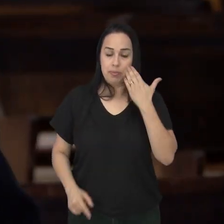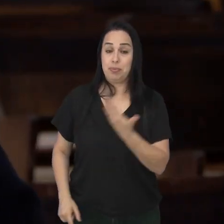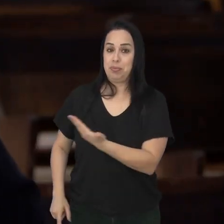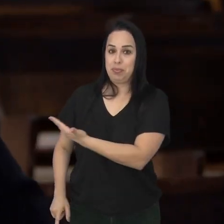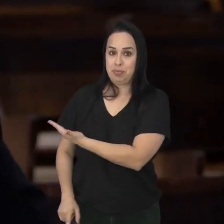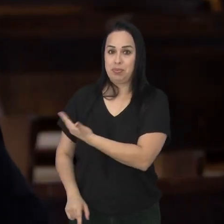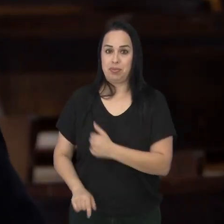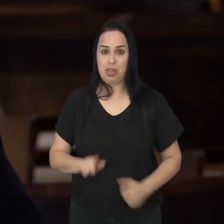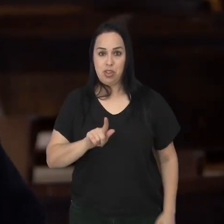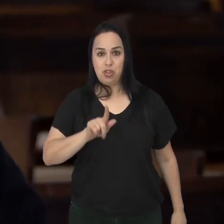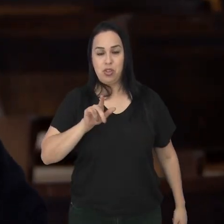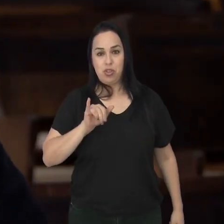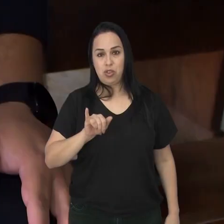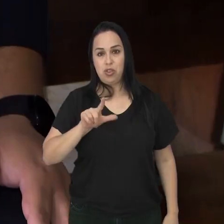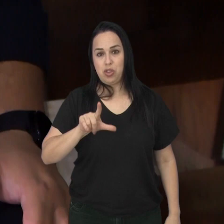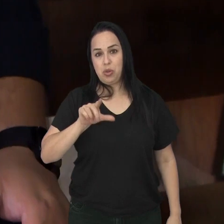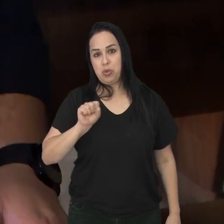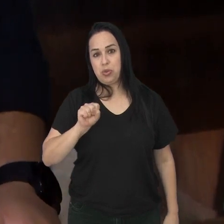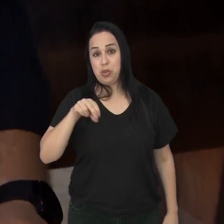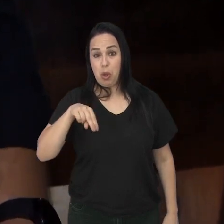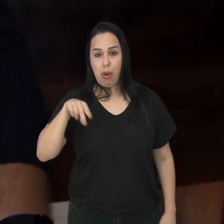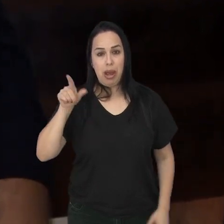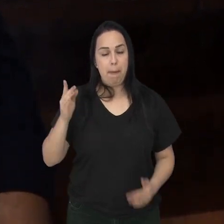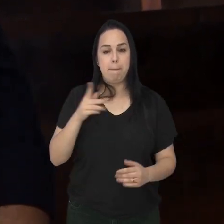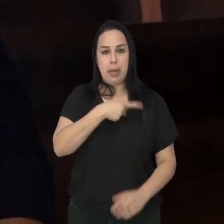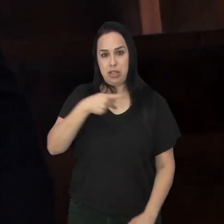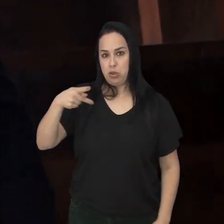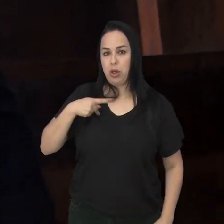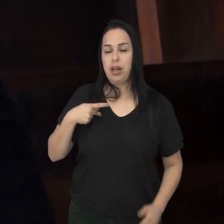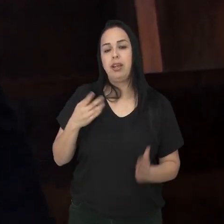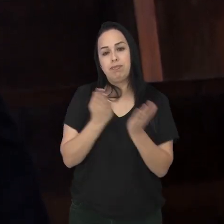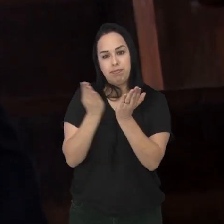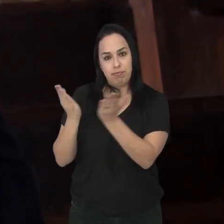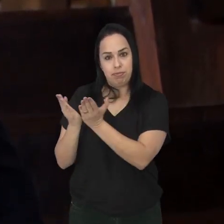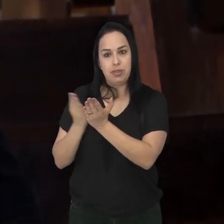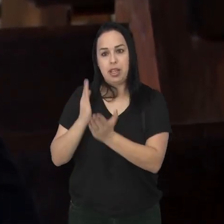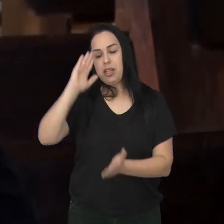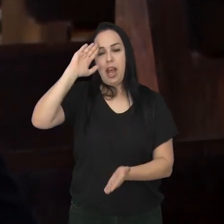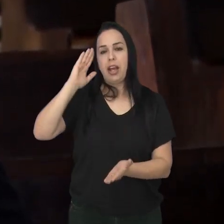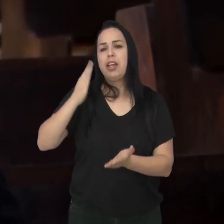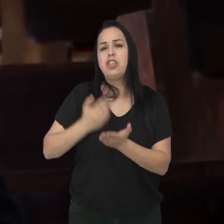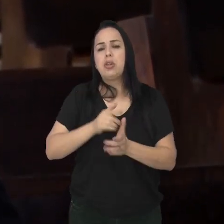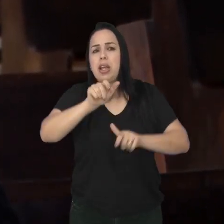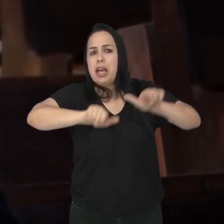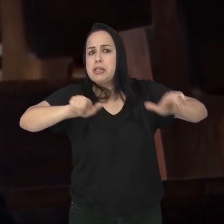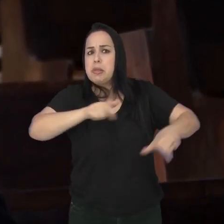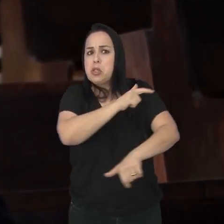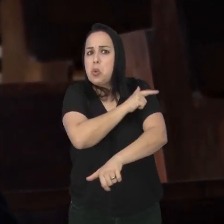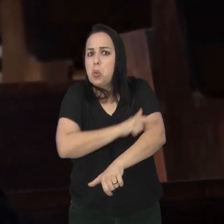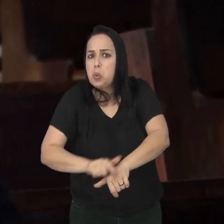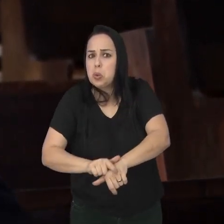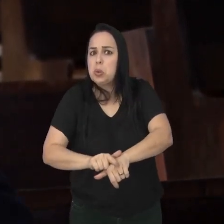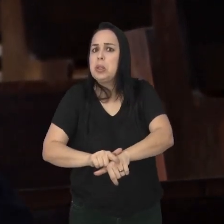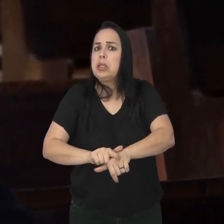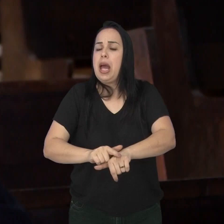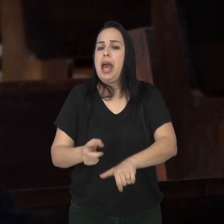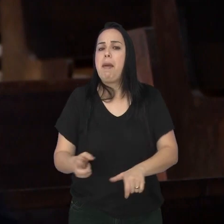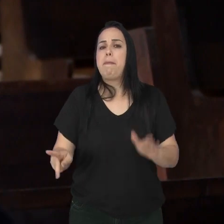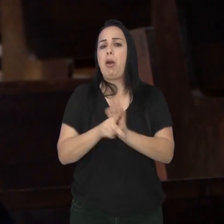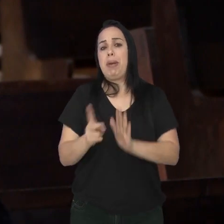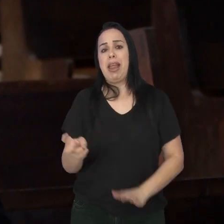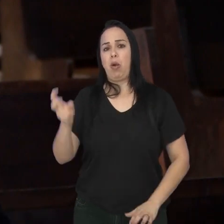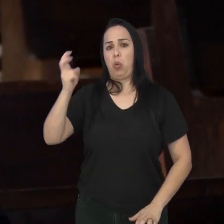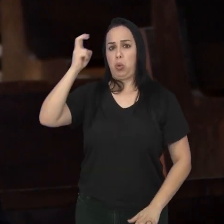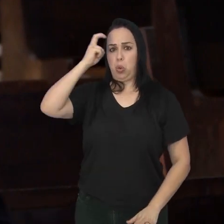intolerância religiosa é o Gilson. Ele é pastor de uma igreja evangélica e acredita que esse comportamento ainda é